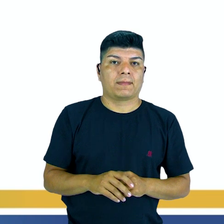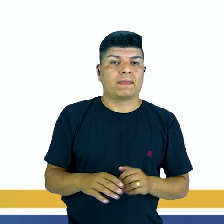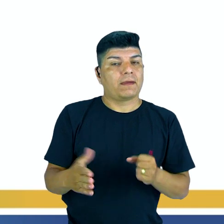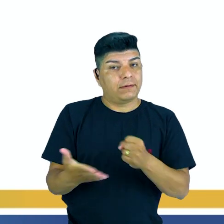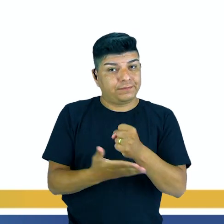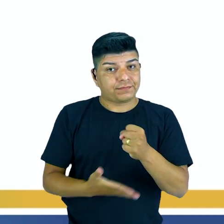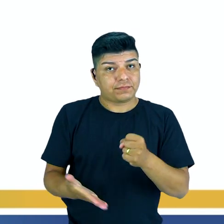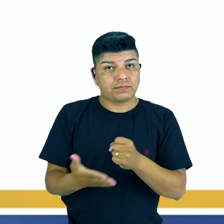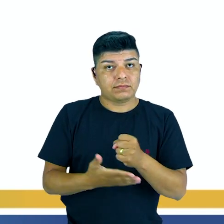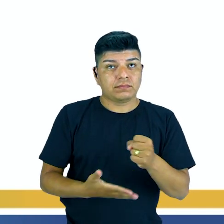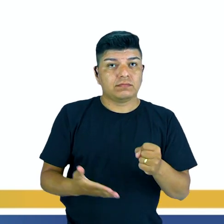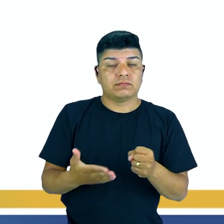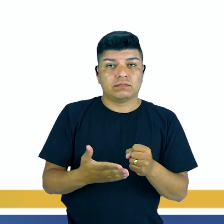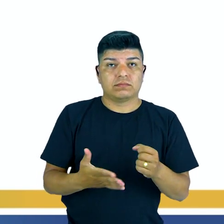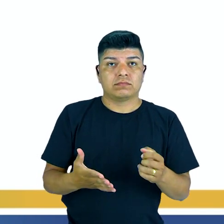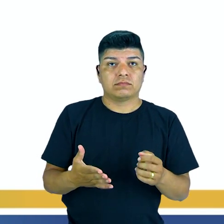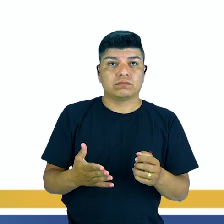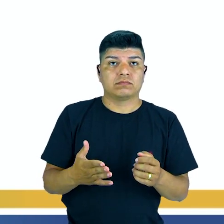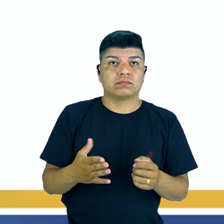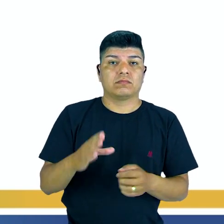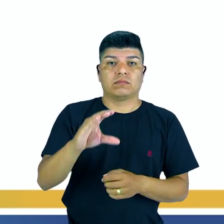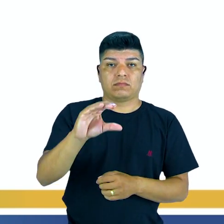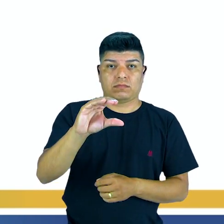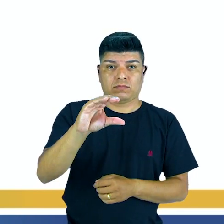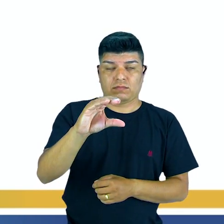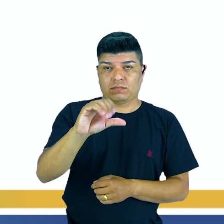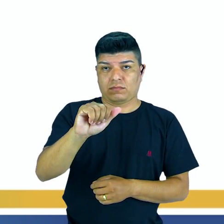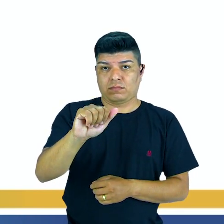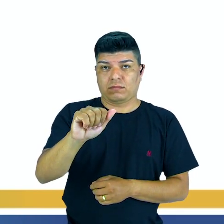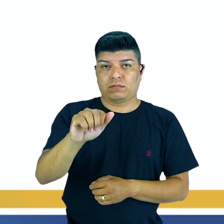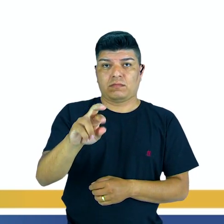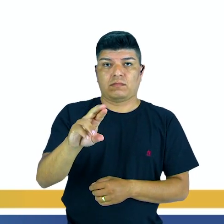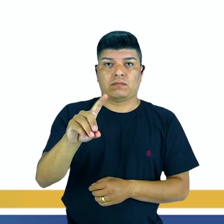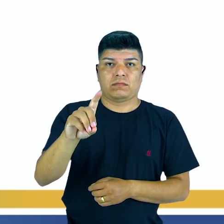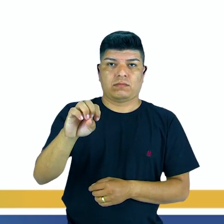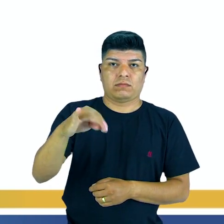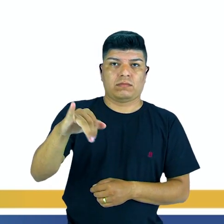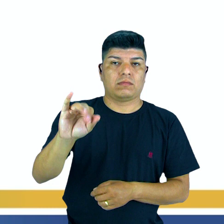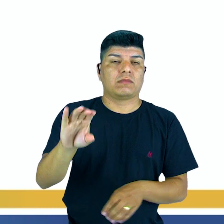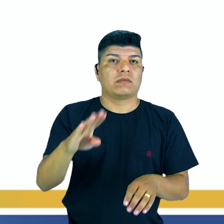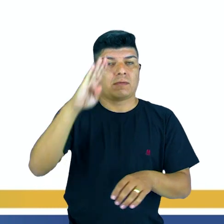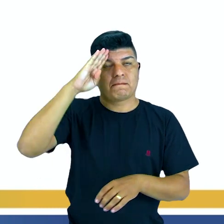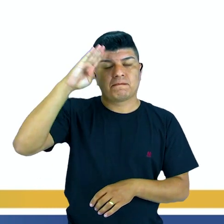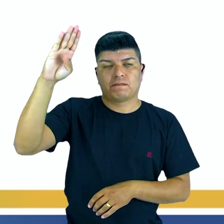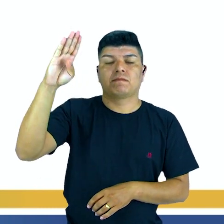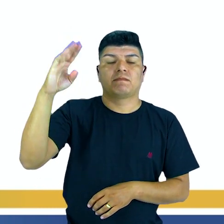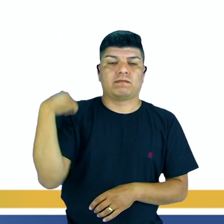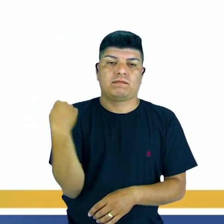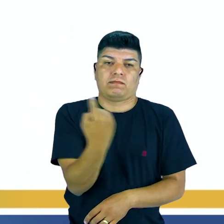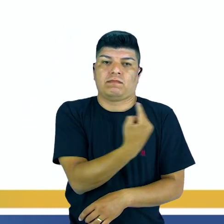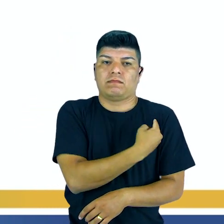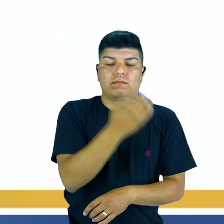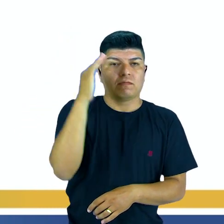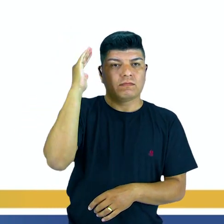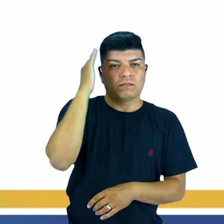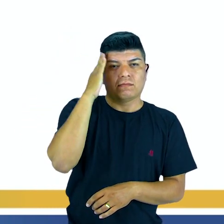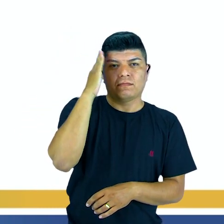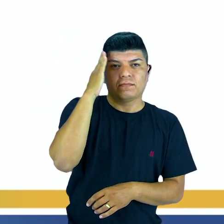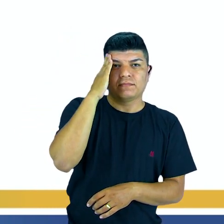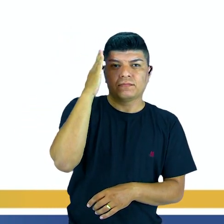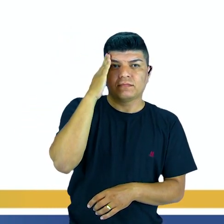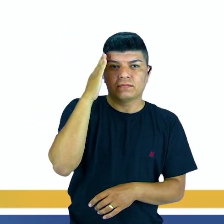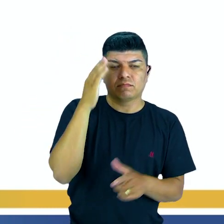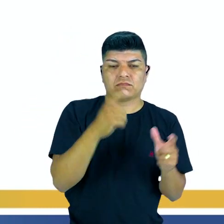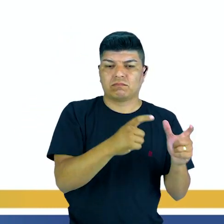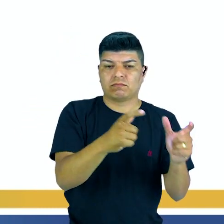basicamente, os pontos cardeais e os pontos colaterais. Vai ser fundamental para a gente entender qualquer tipo de mapa e